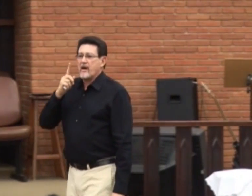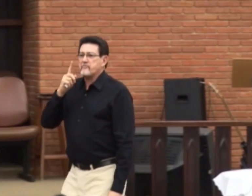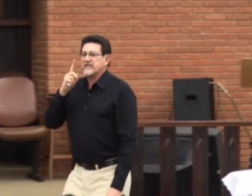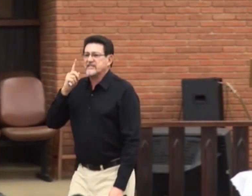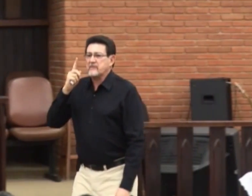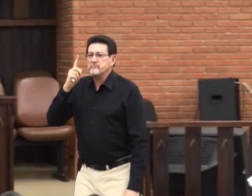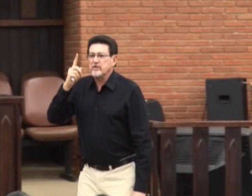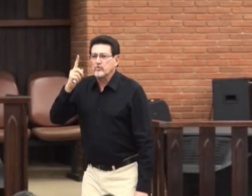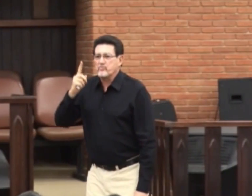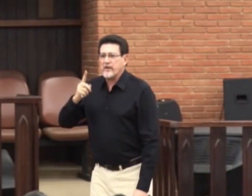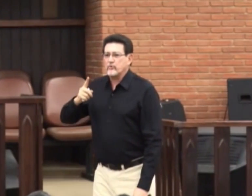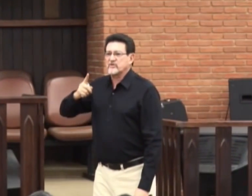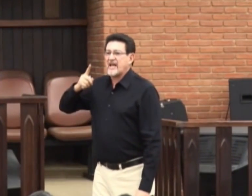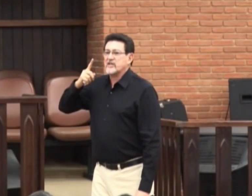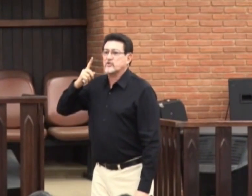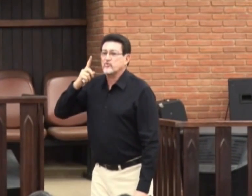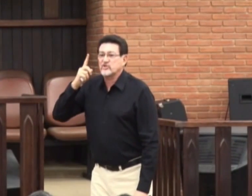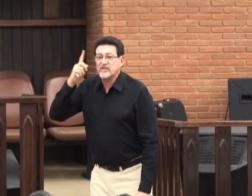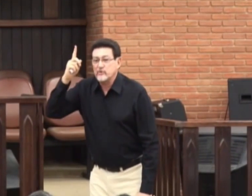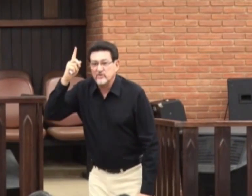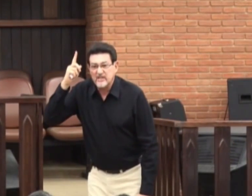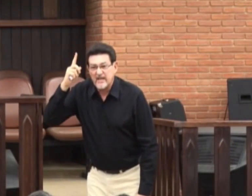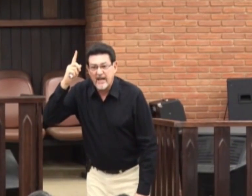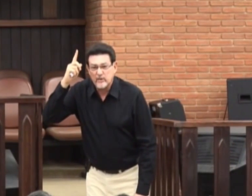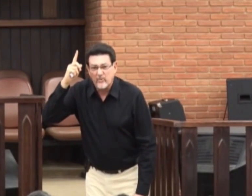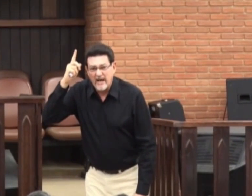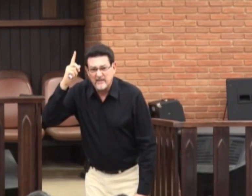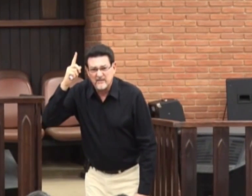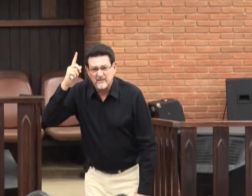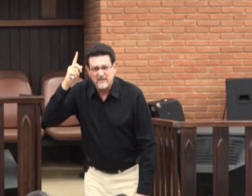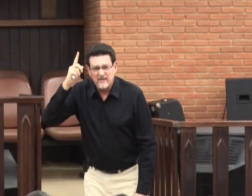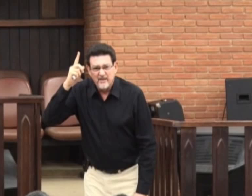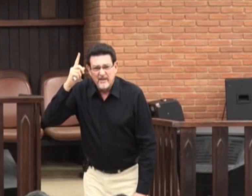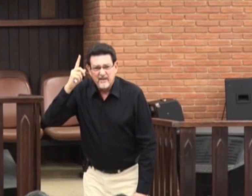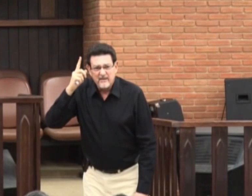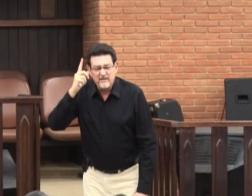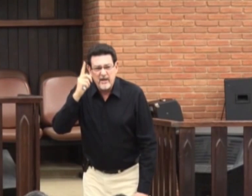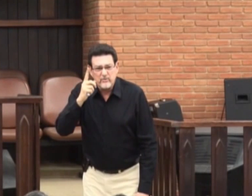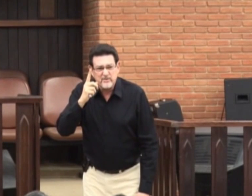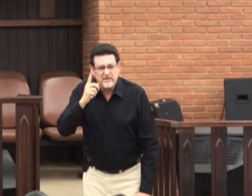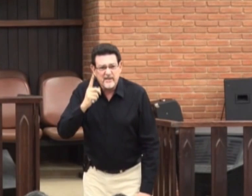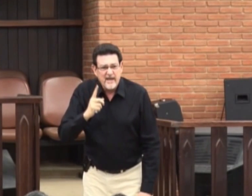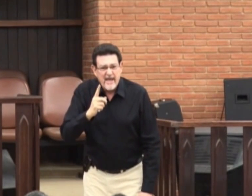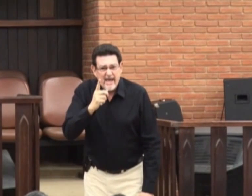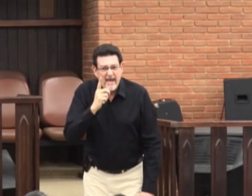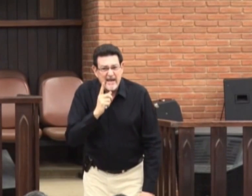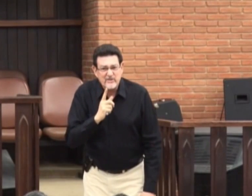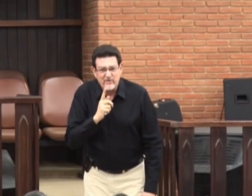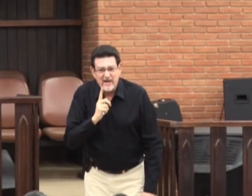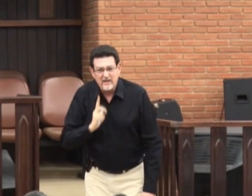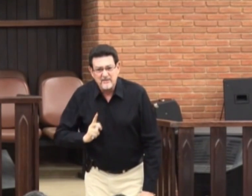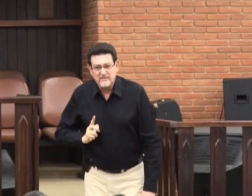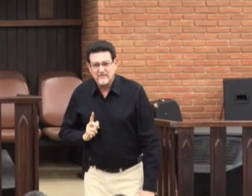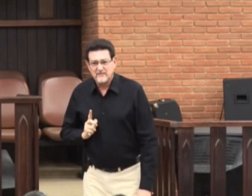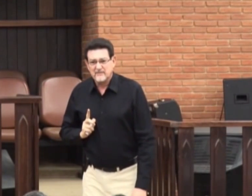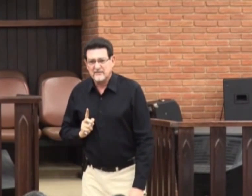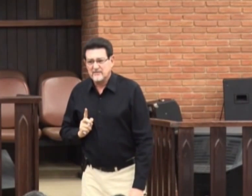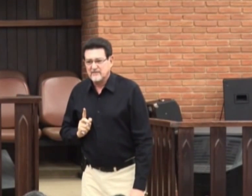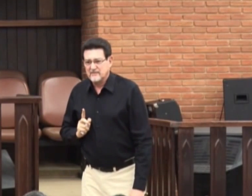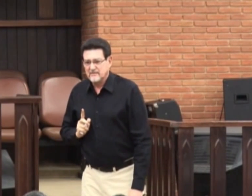Deus não é percebido pelos raciocínios intelectuais. Deus é relacional.